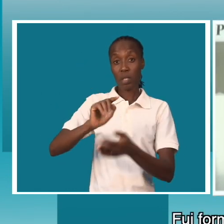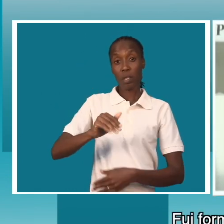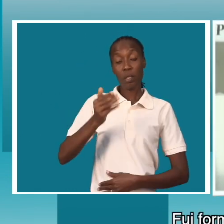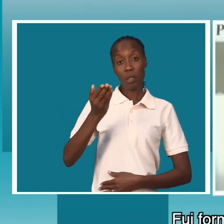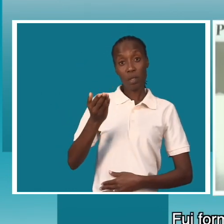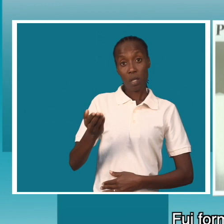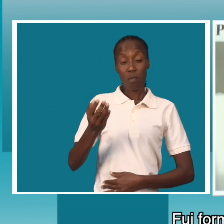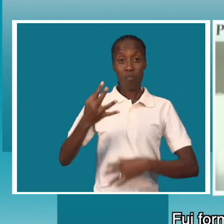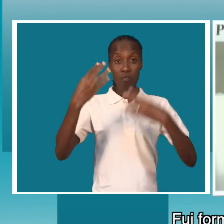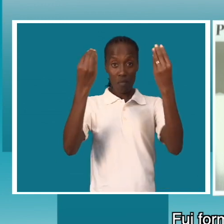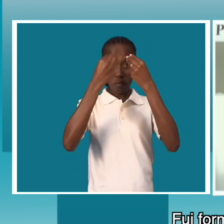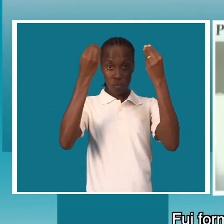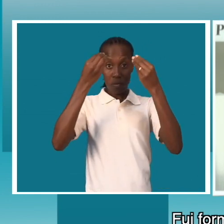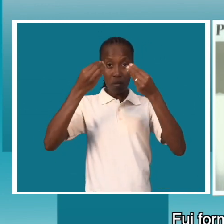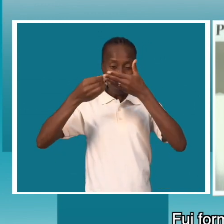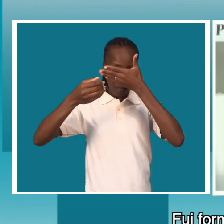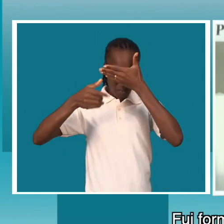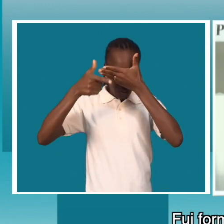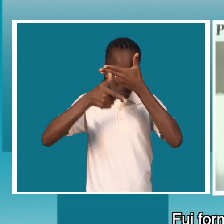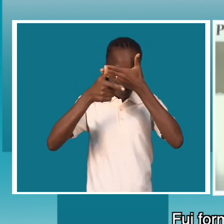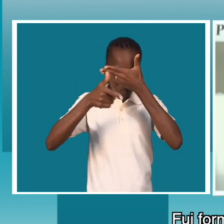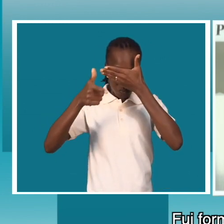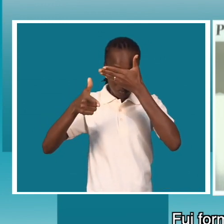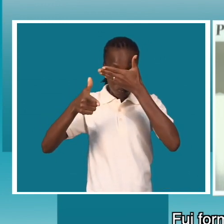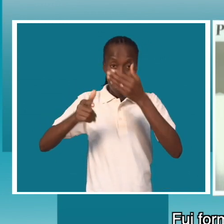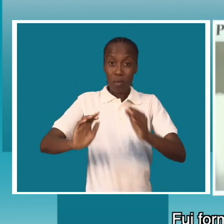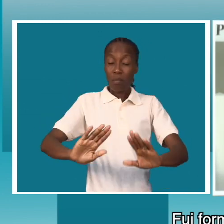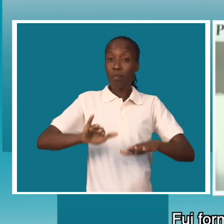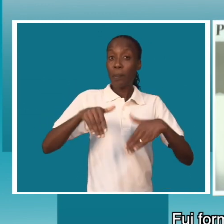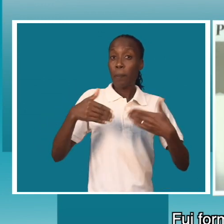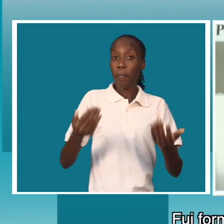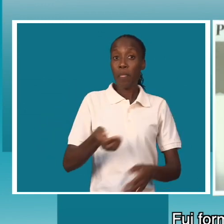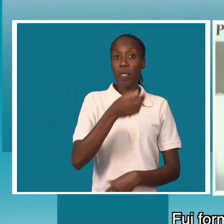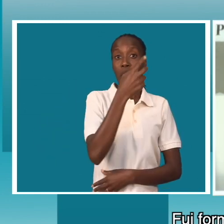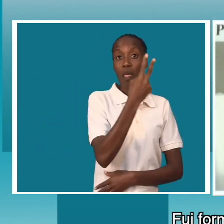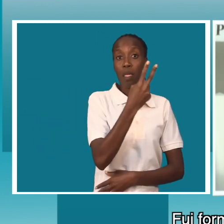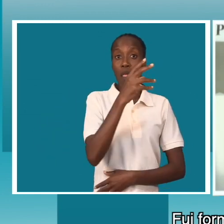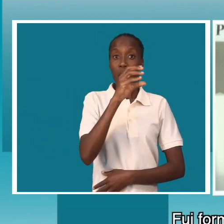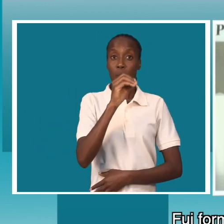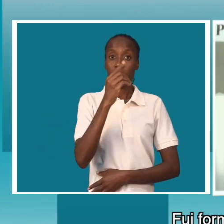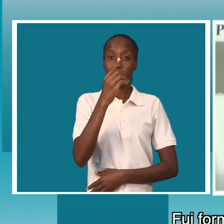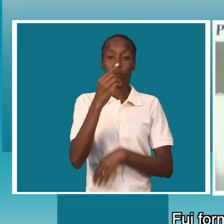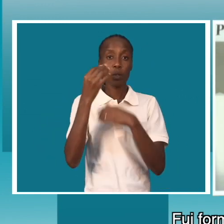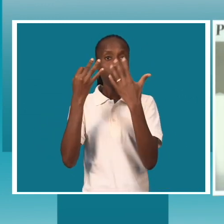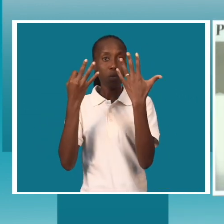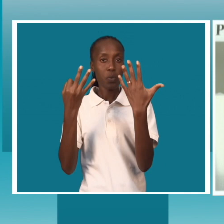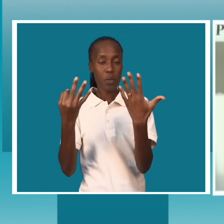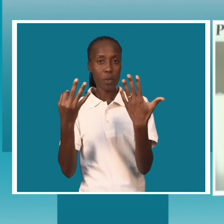no curso de seriaria civil em 2018.